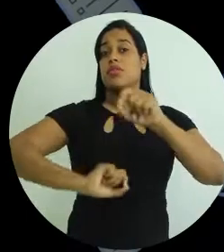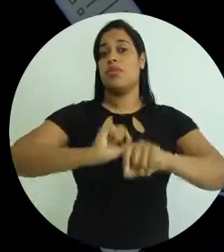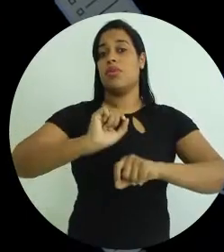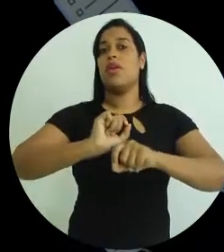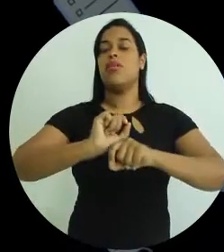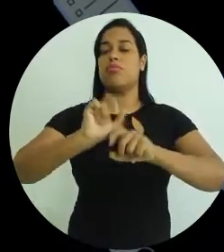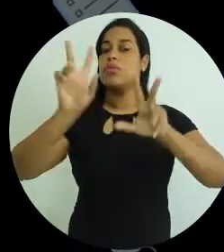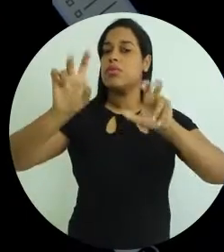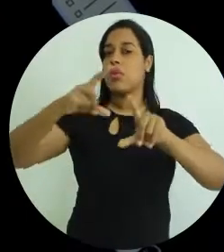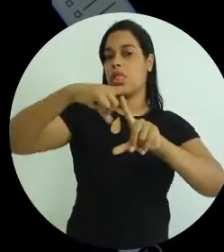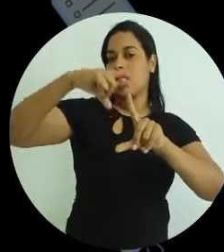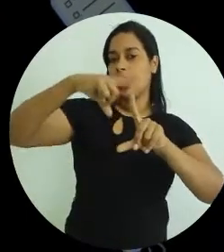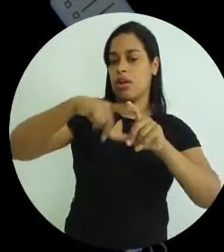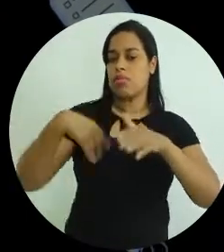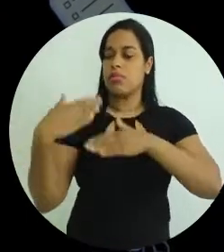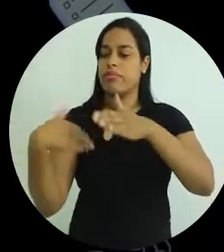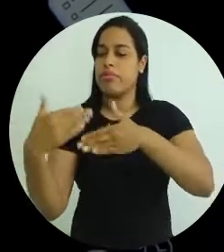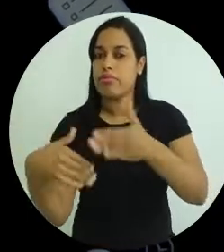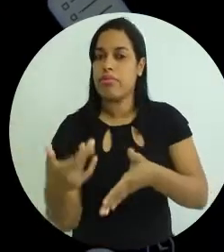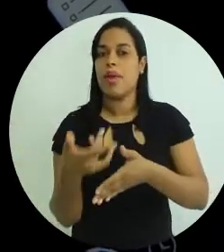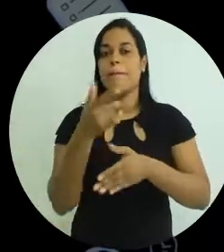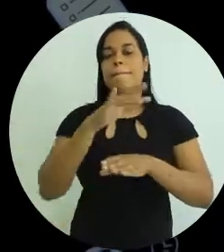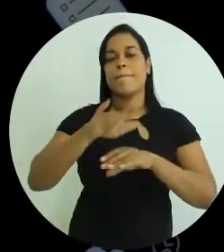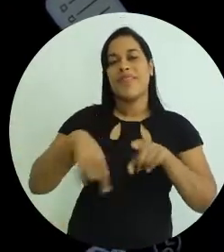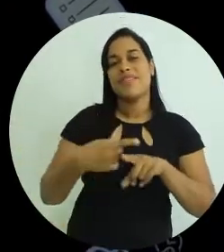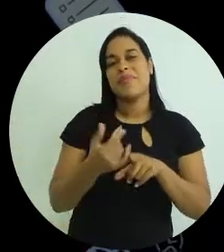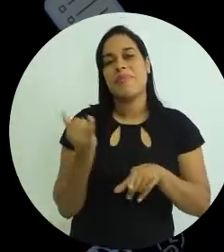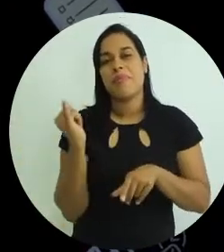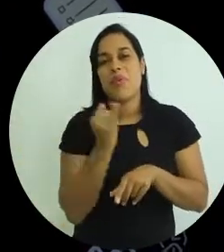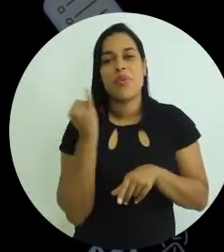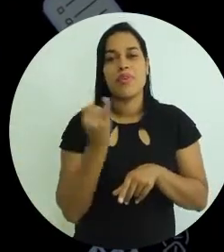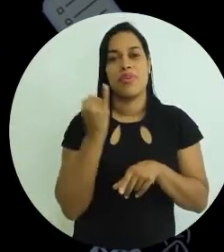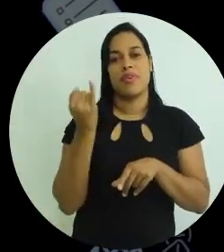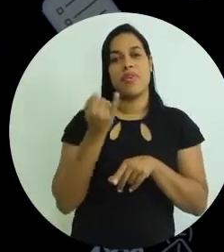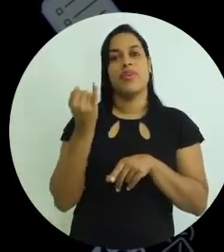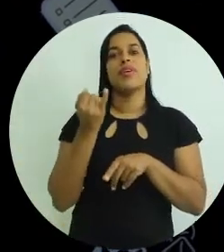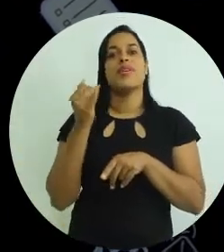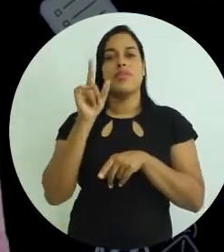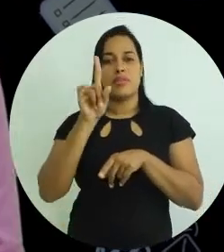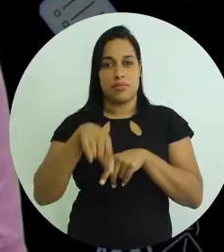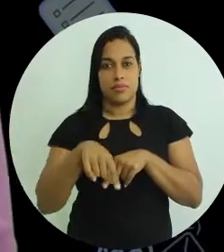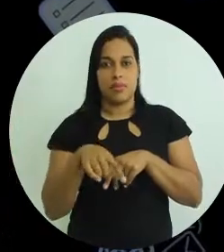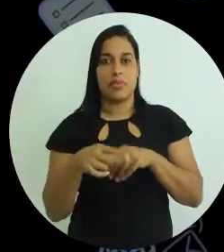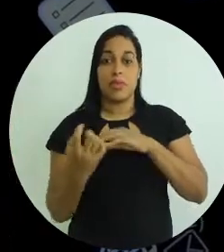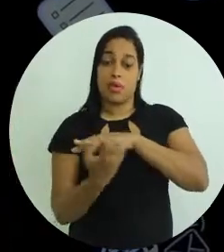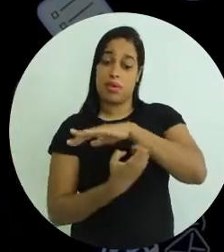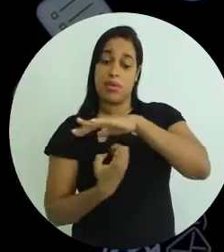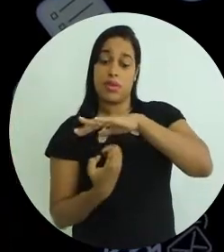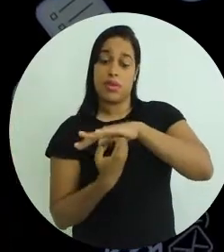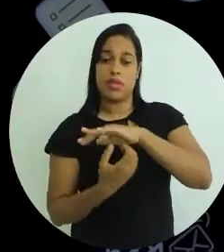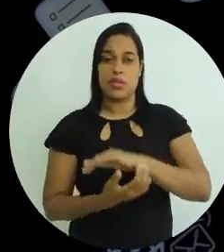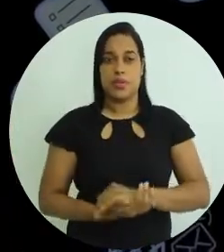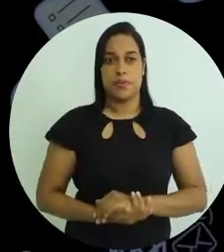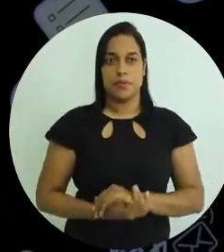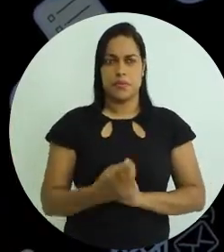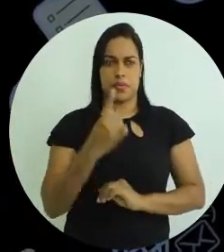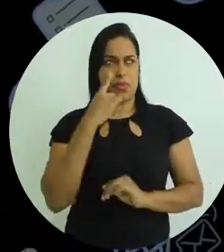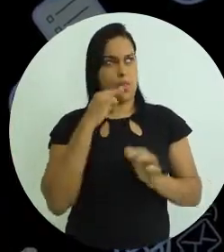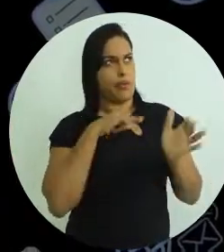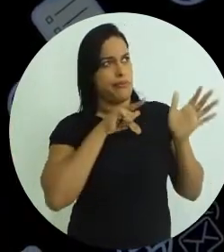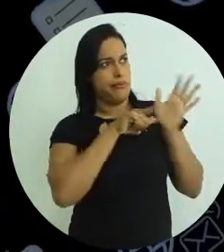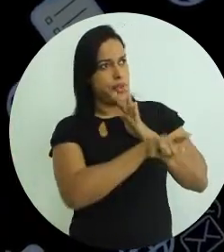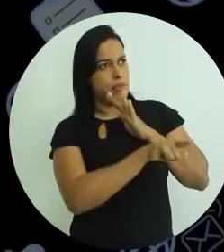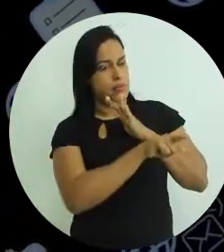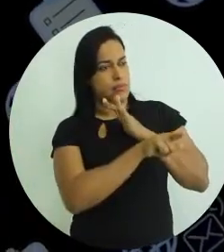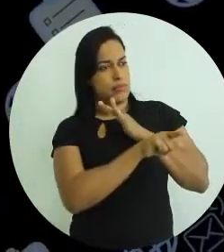algum tipo de processo, aquele que são mais importantes ou mais críticos às vezes para a organização. Mas vocês podem ter feito uma pergunta